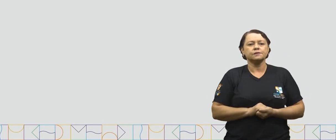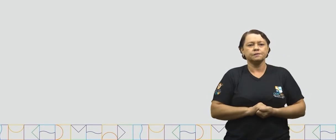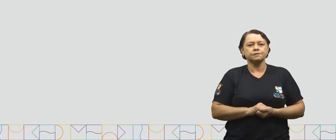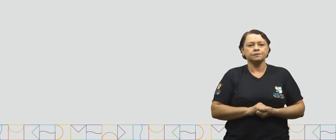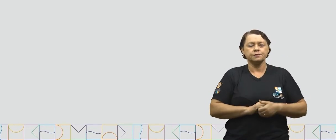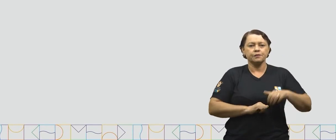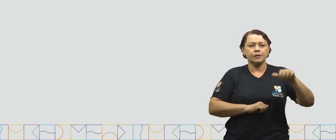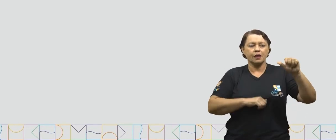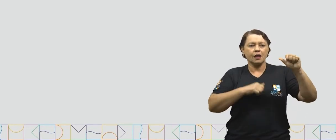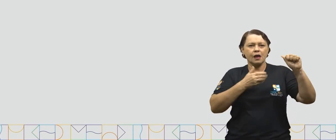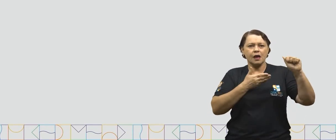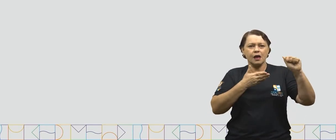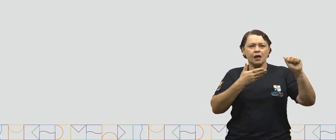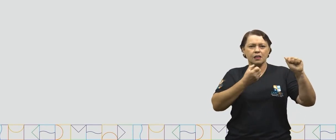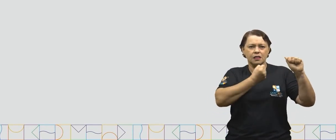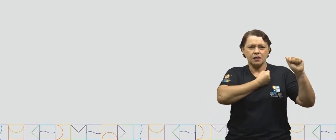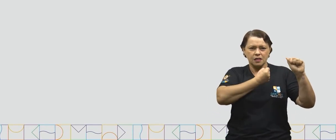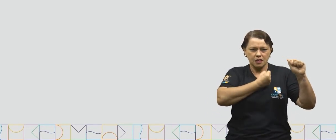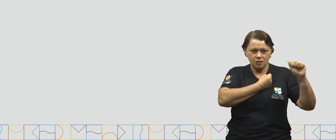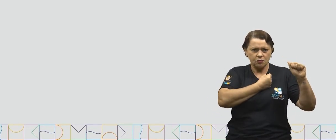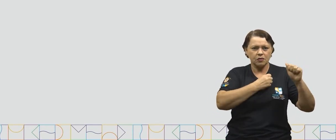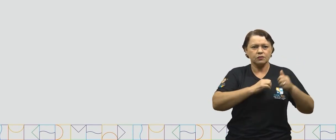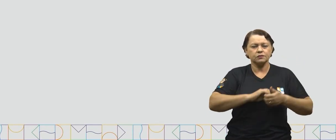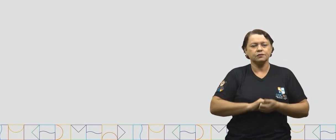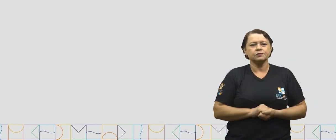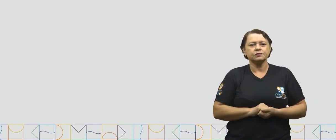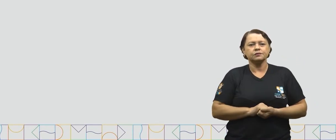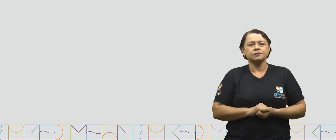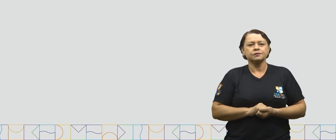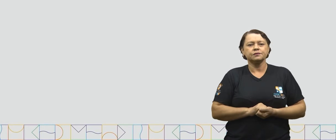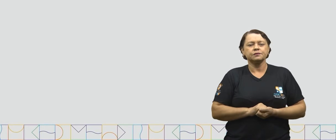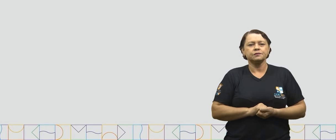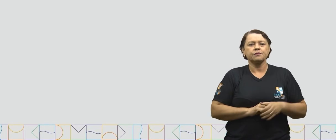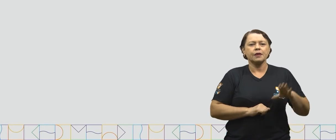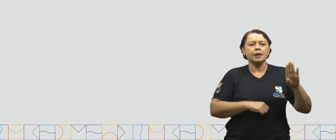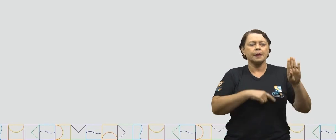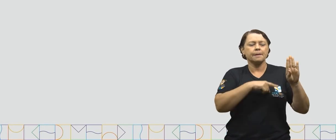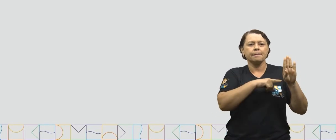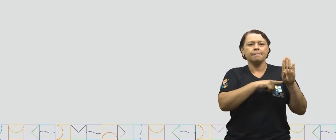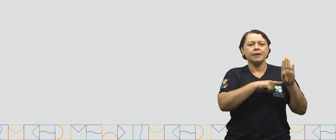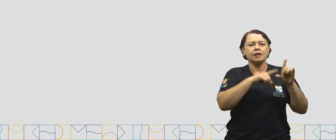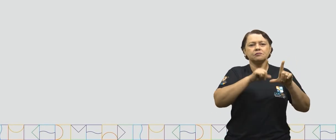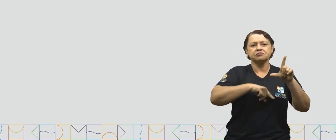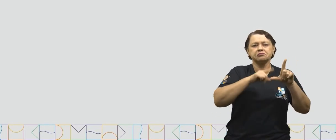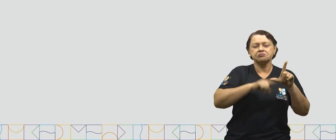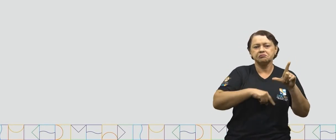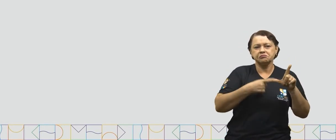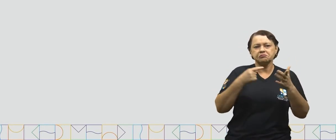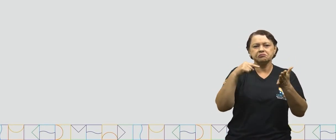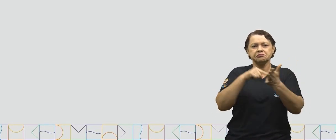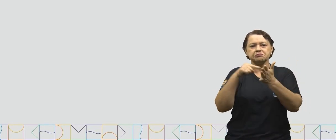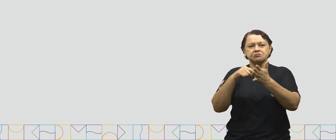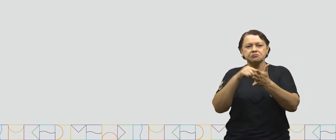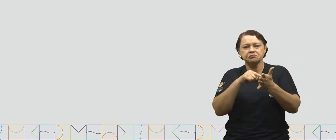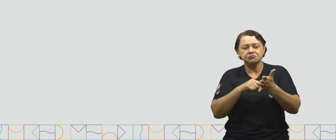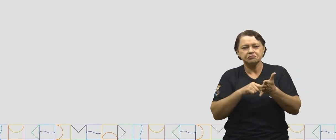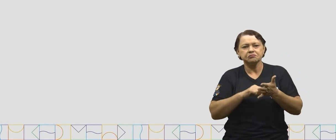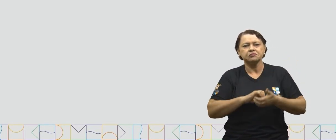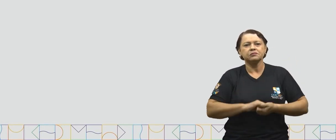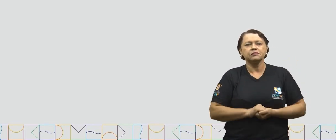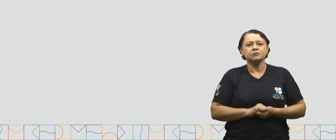alternativa A, números binários, alternativa B, letras e pontuação, alternativa